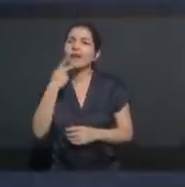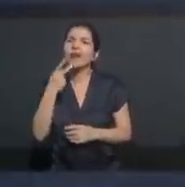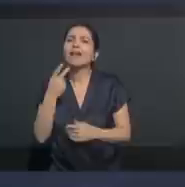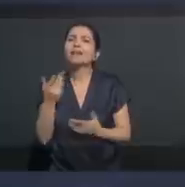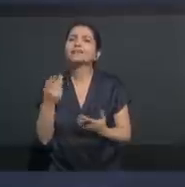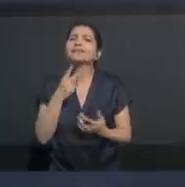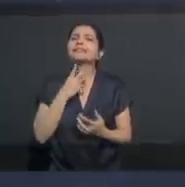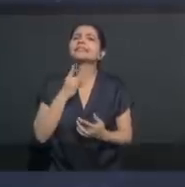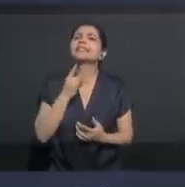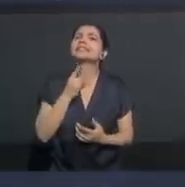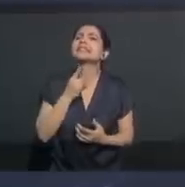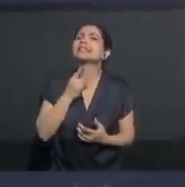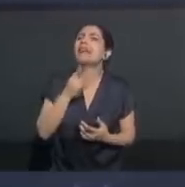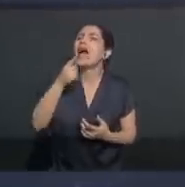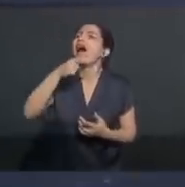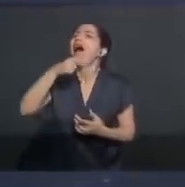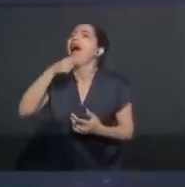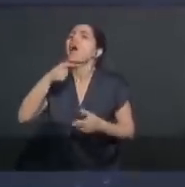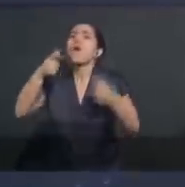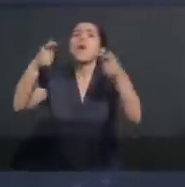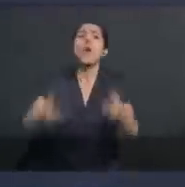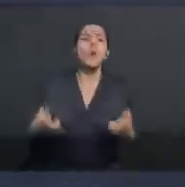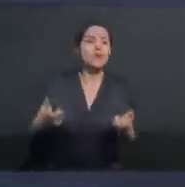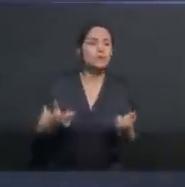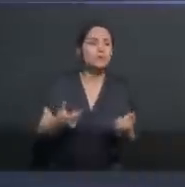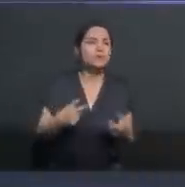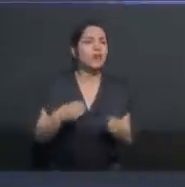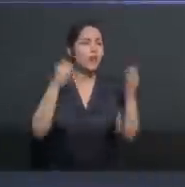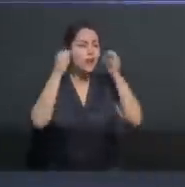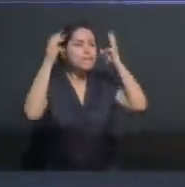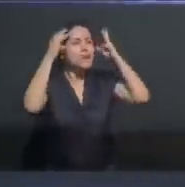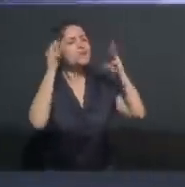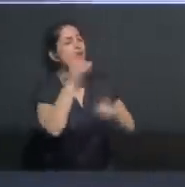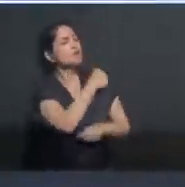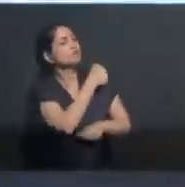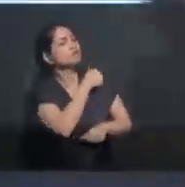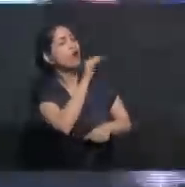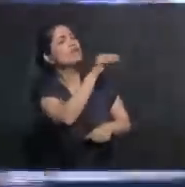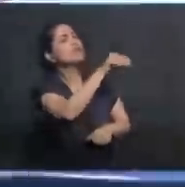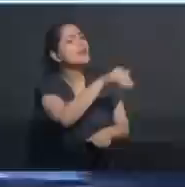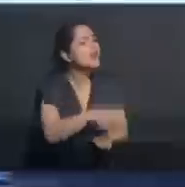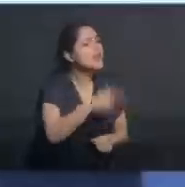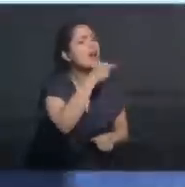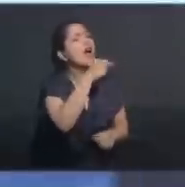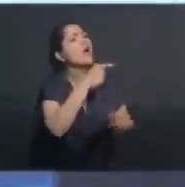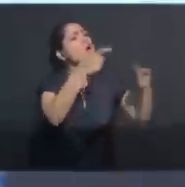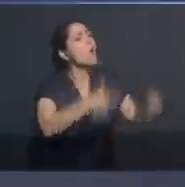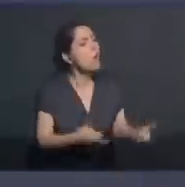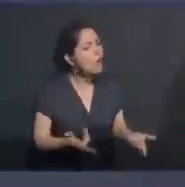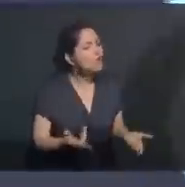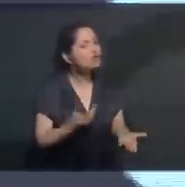beber? Ai, eu estou calor, Moisés, o Wi-Fi caiu, ai, ai, ai, ai.